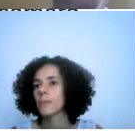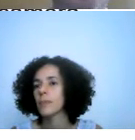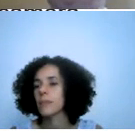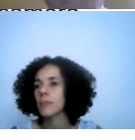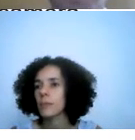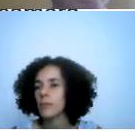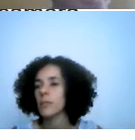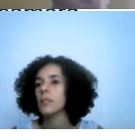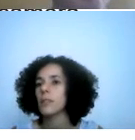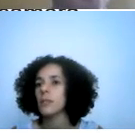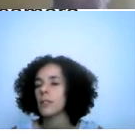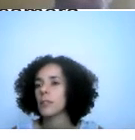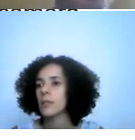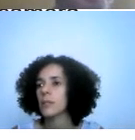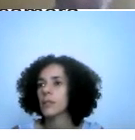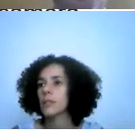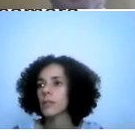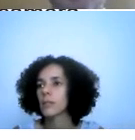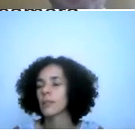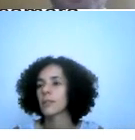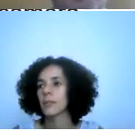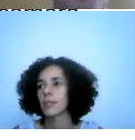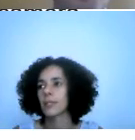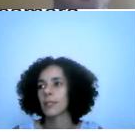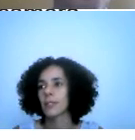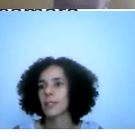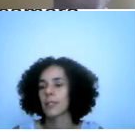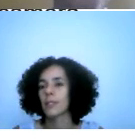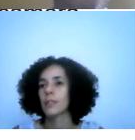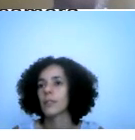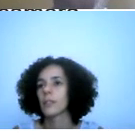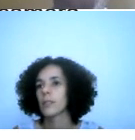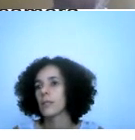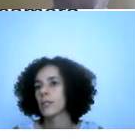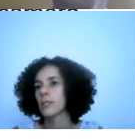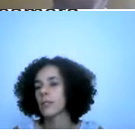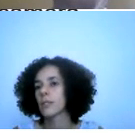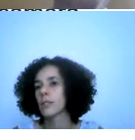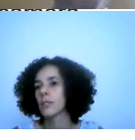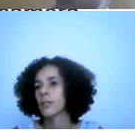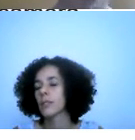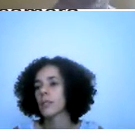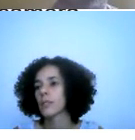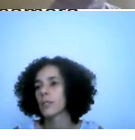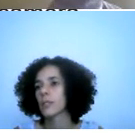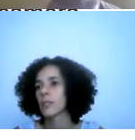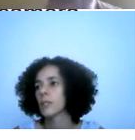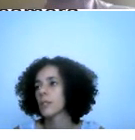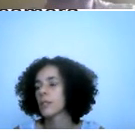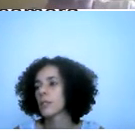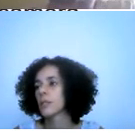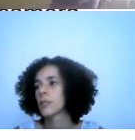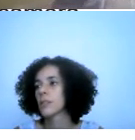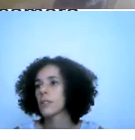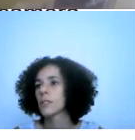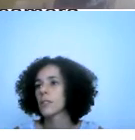relacionadas à ação, à execução, né, o tempo e as parcerias. Então, como ação, a gente tem um caso a espécie já tenha